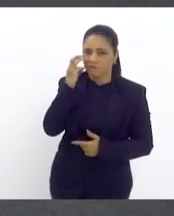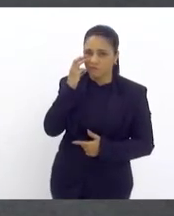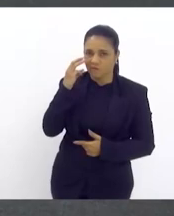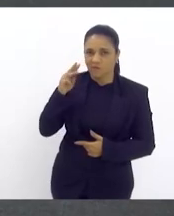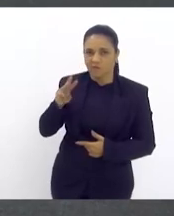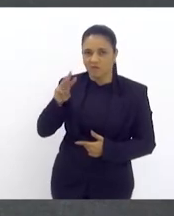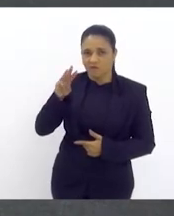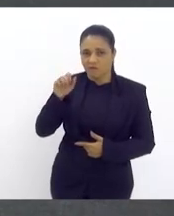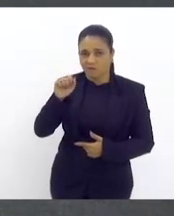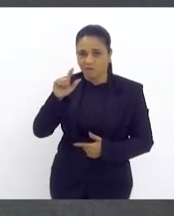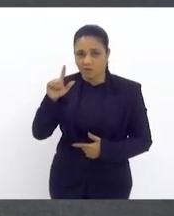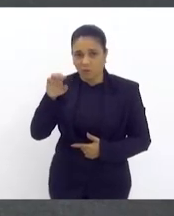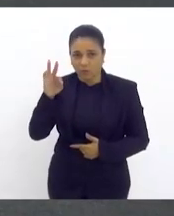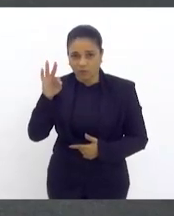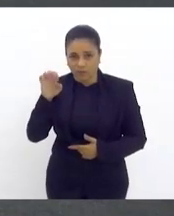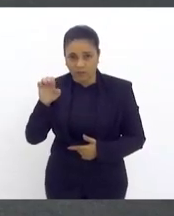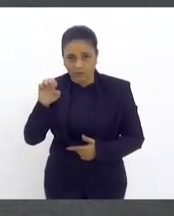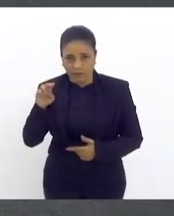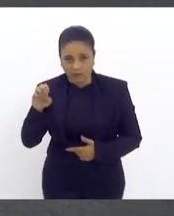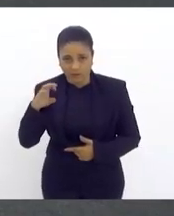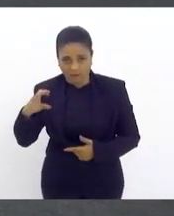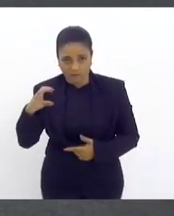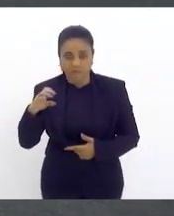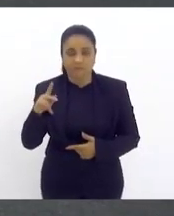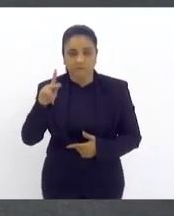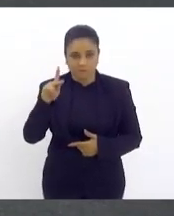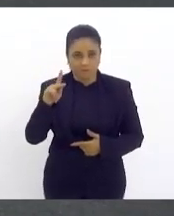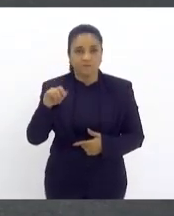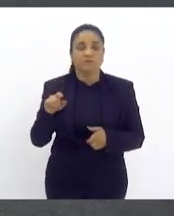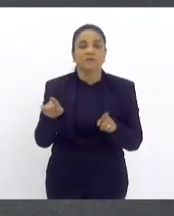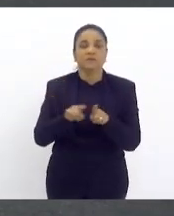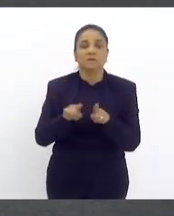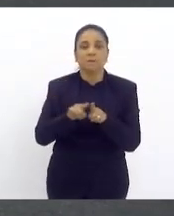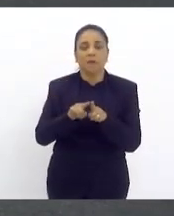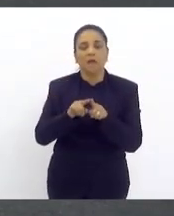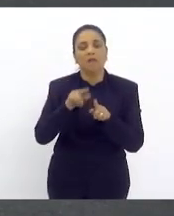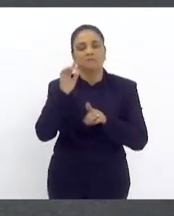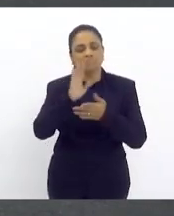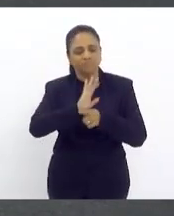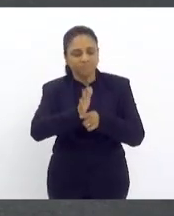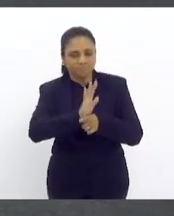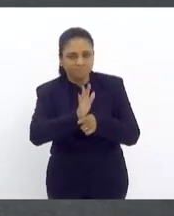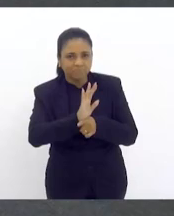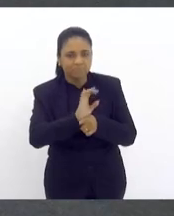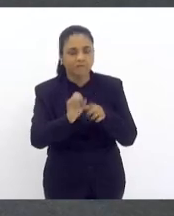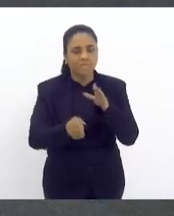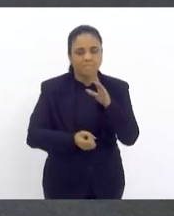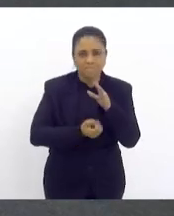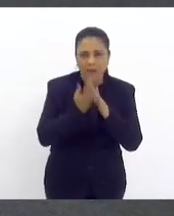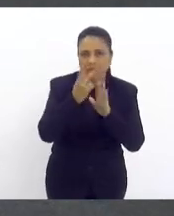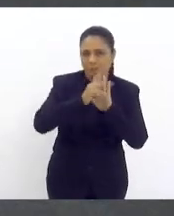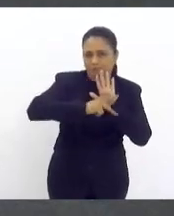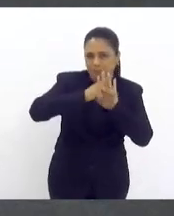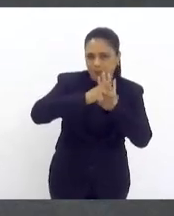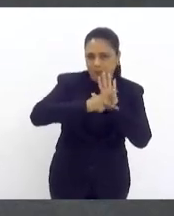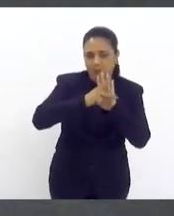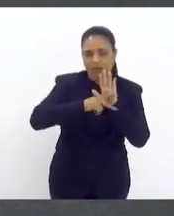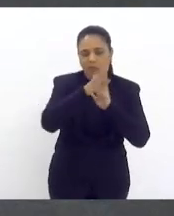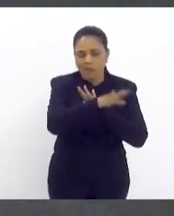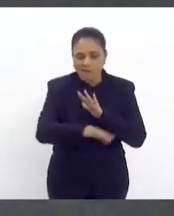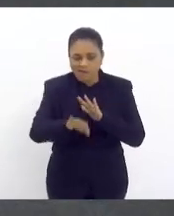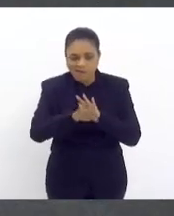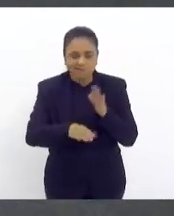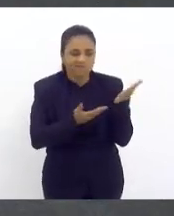de propor a adaptação de sessões de cinema para crianças e adolescentes com